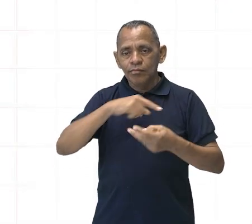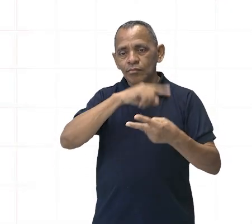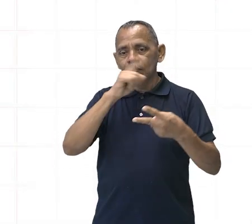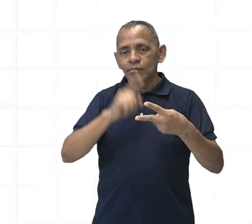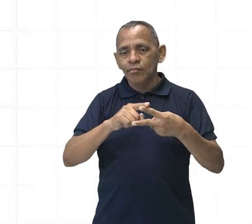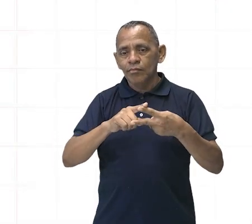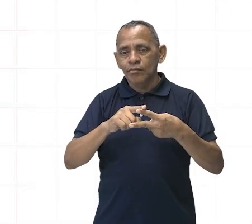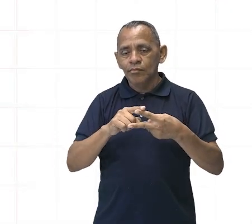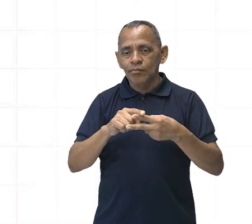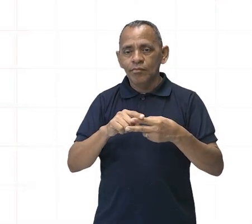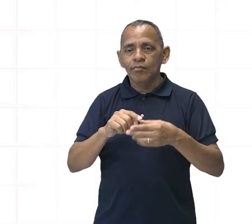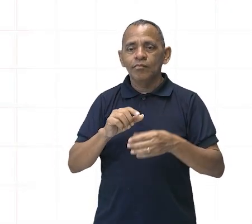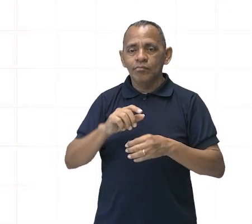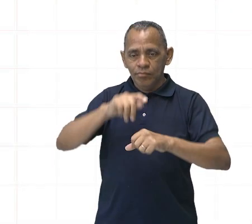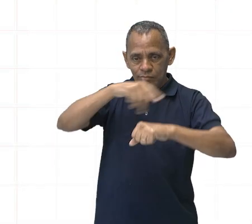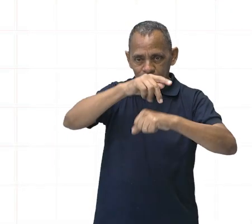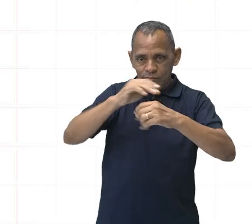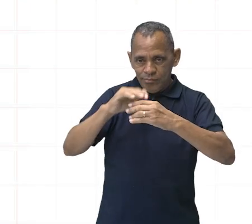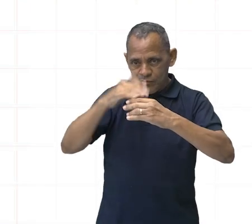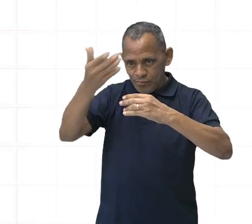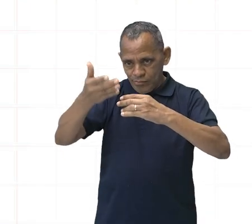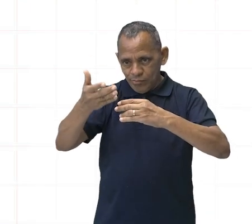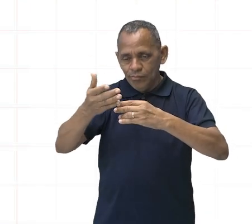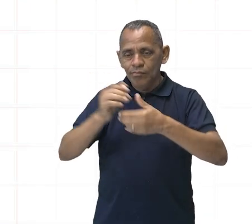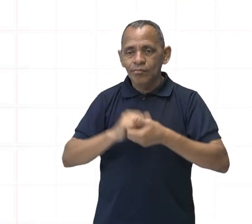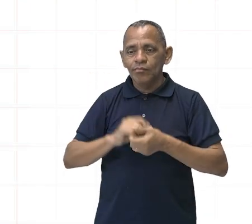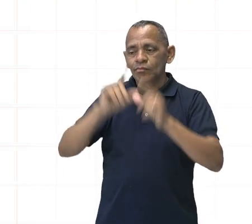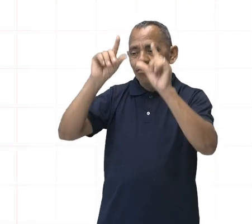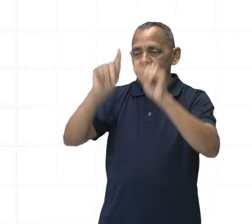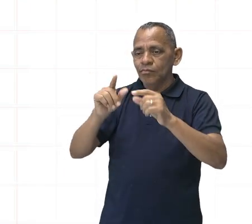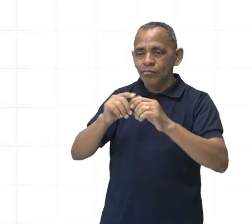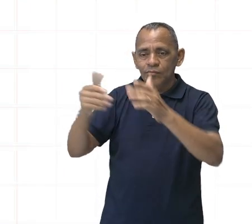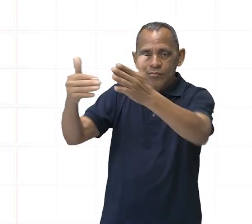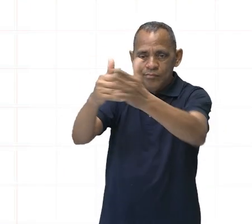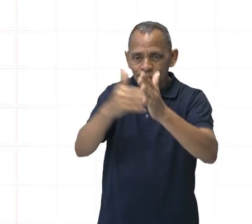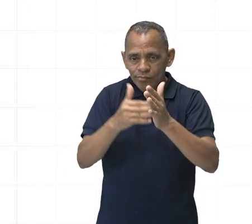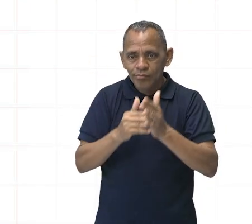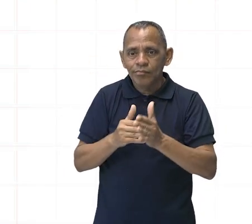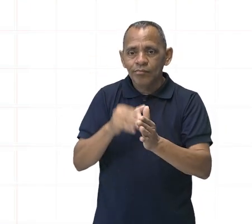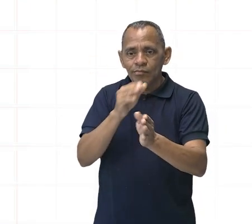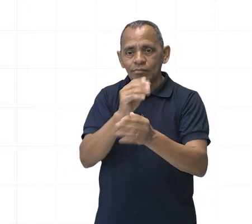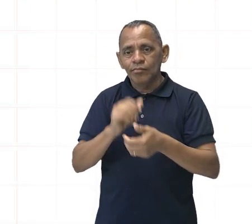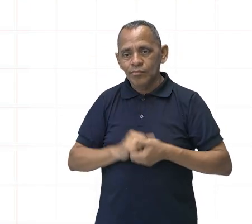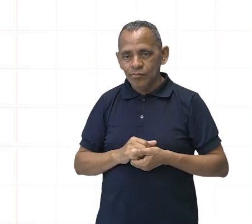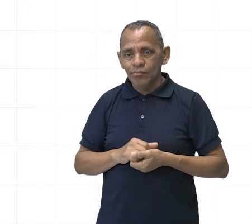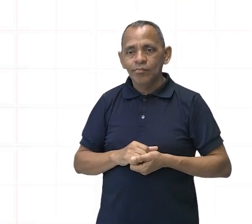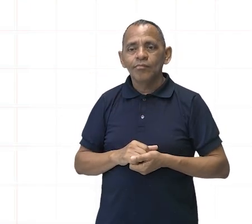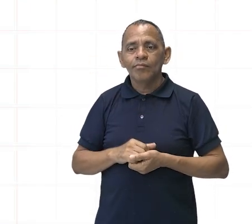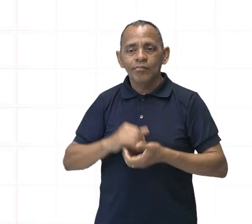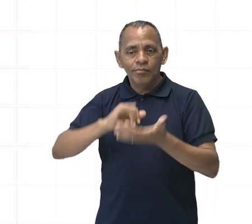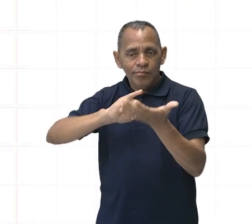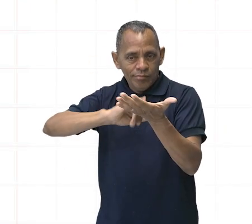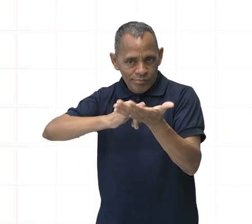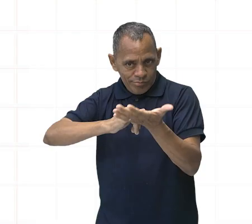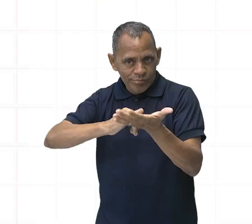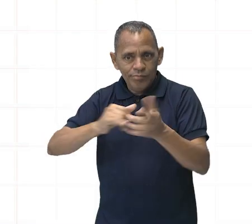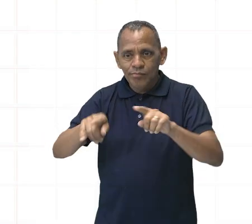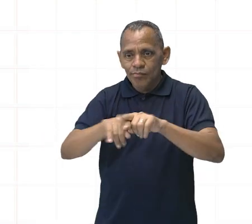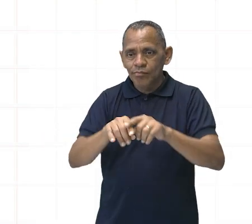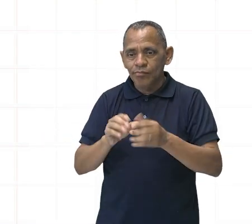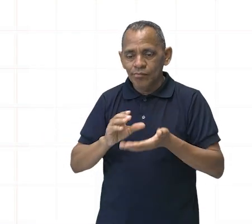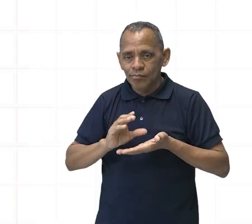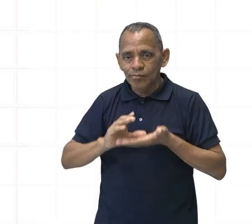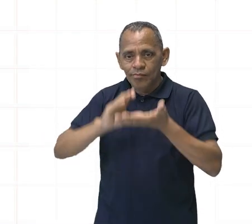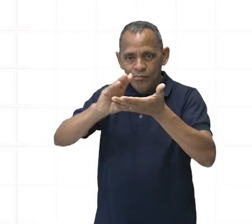comércio exterior com a redução de barreiras tarifárias e incentivos